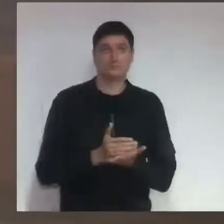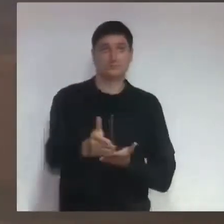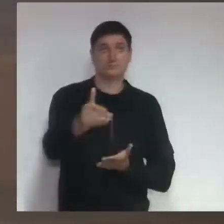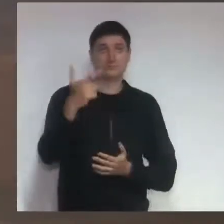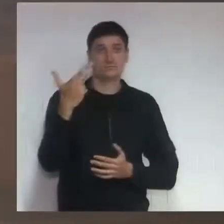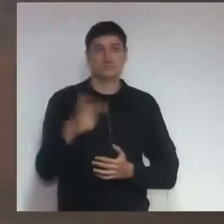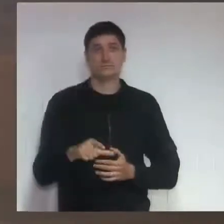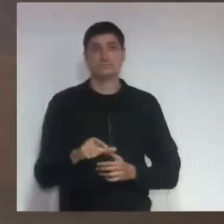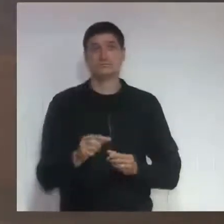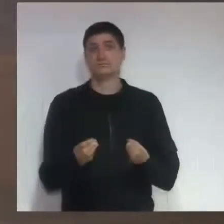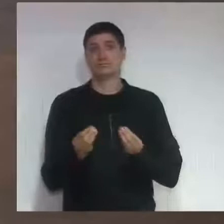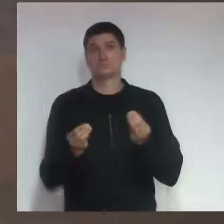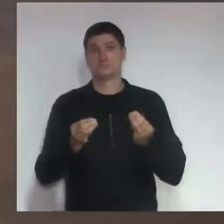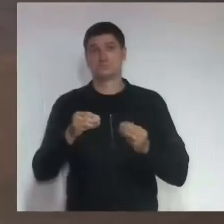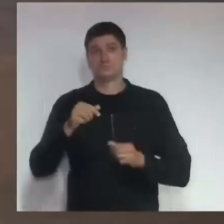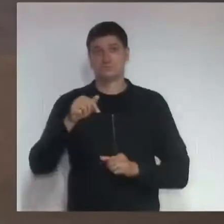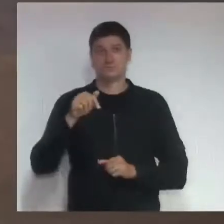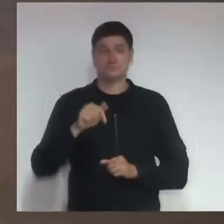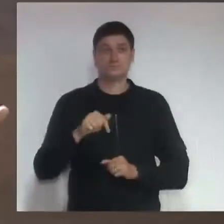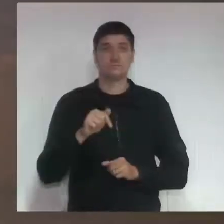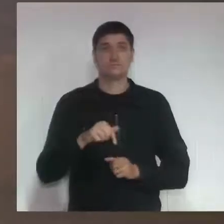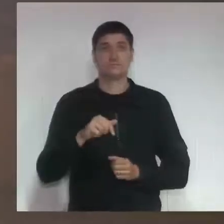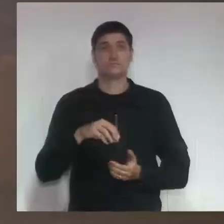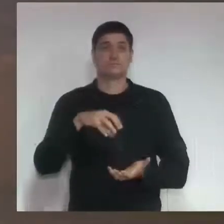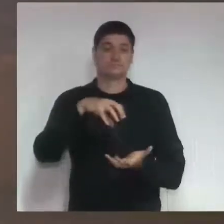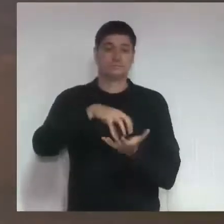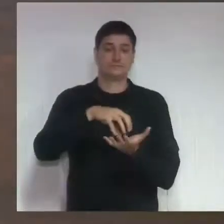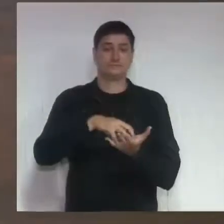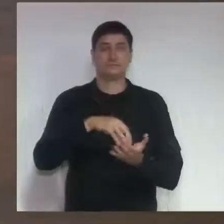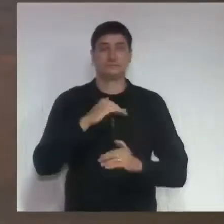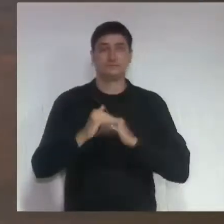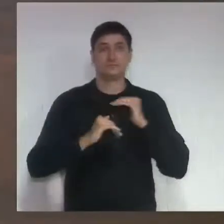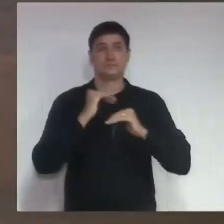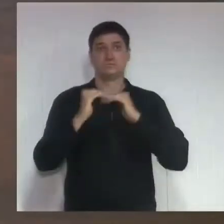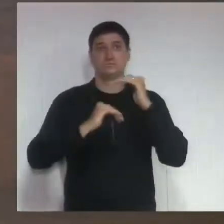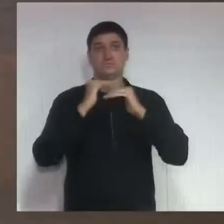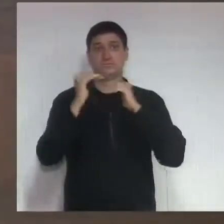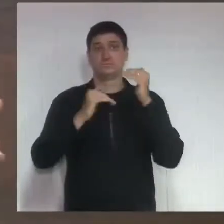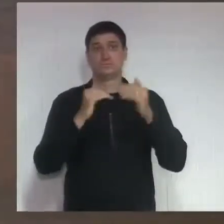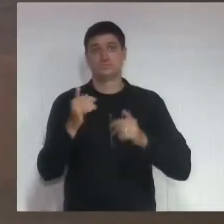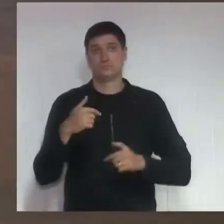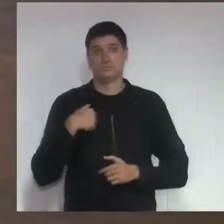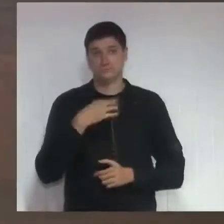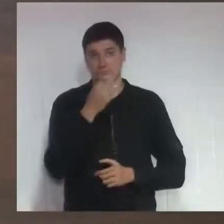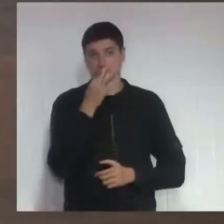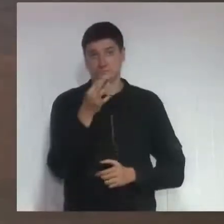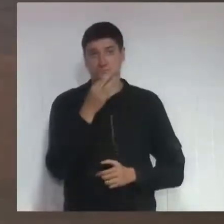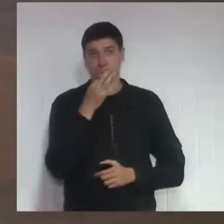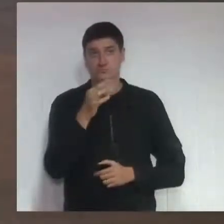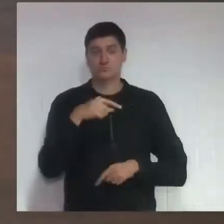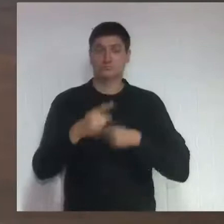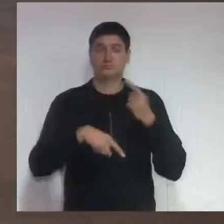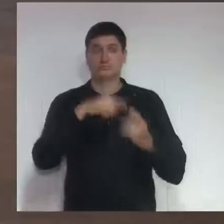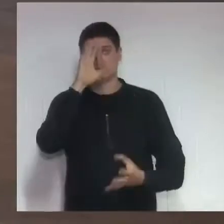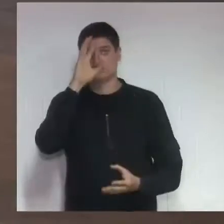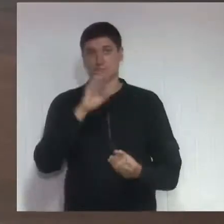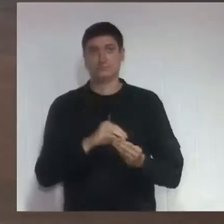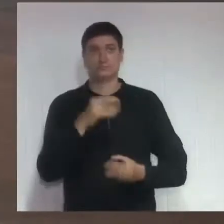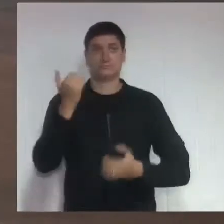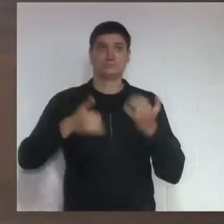um pouquinho sobre as cidades sustentáveis. Então, vou colocar alguns argumentos aqui para depois concluir.